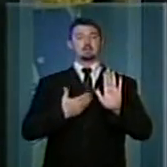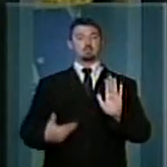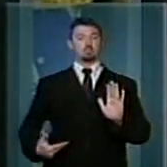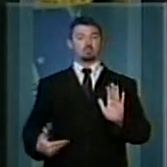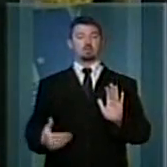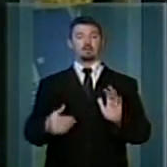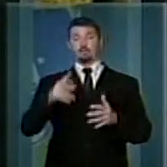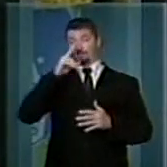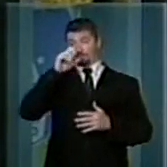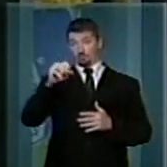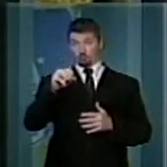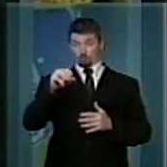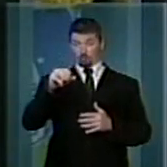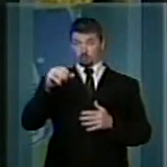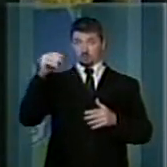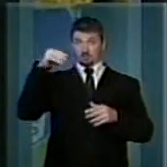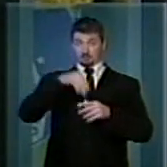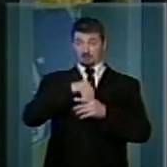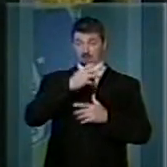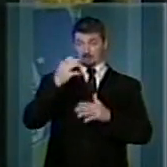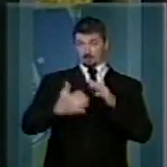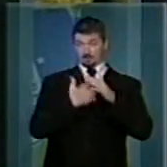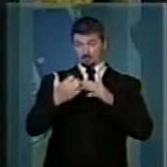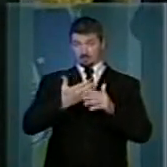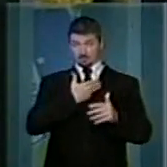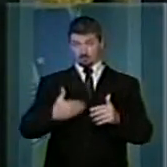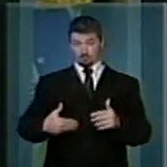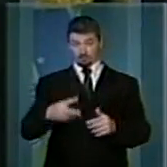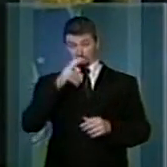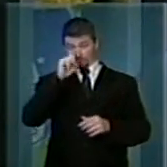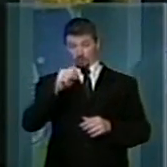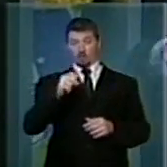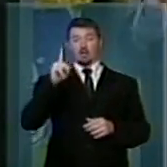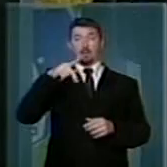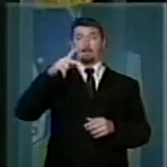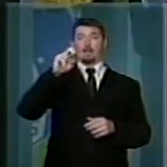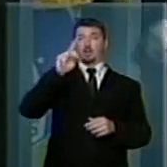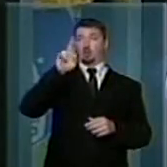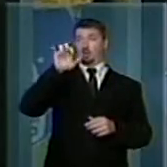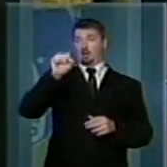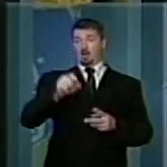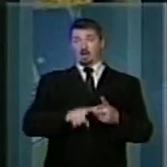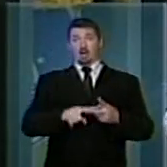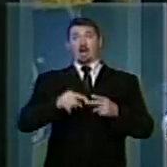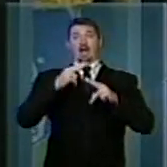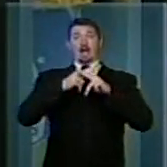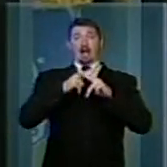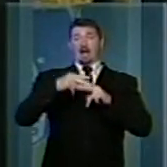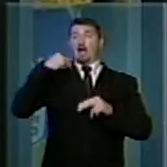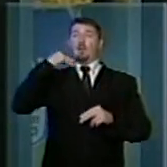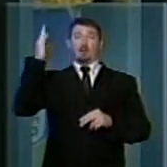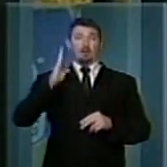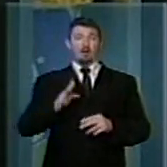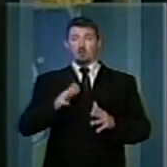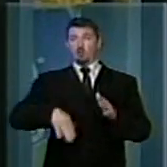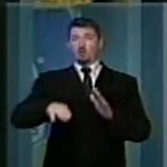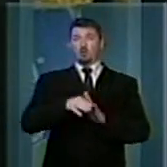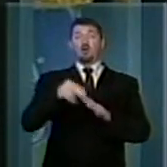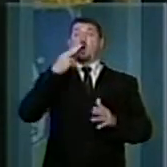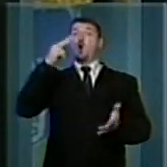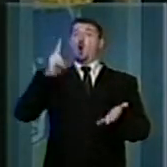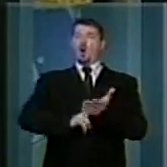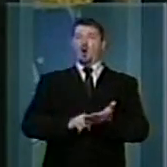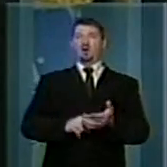fortes. E dentre as empresas públicas, a Petrobras, o Banco do Brasil, a Caixa Econômica Federal e os